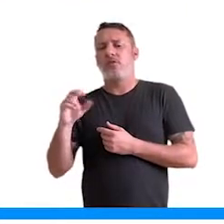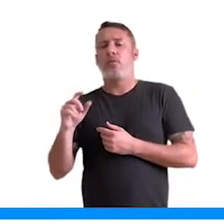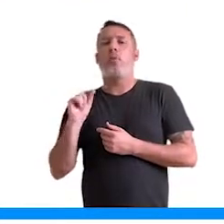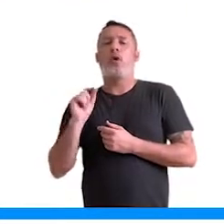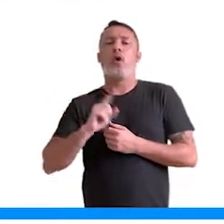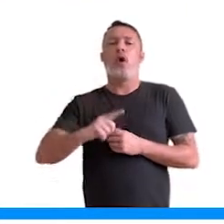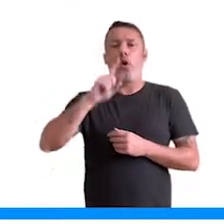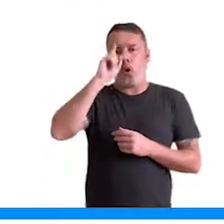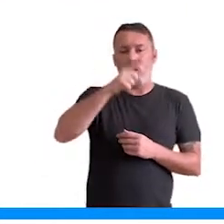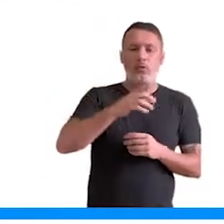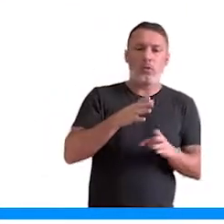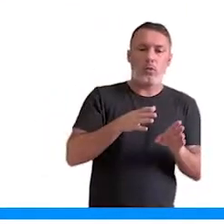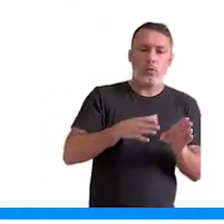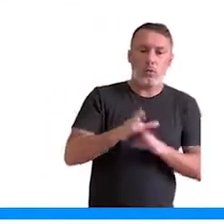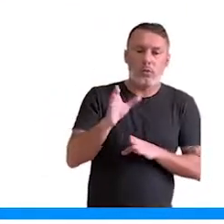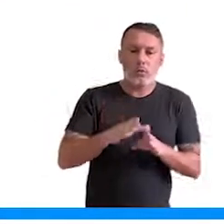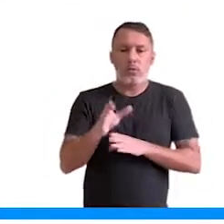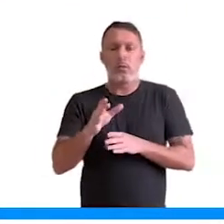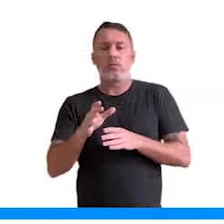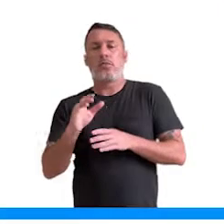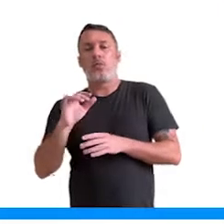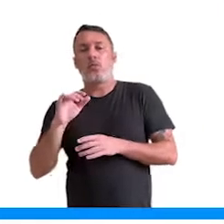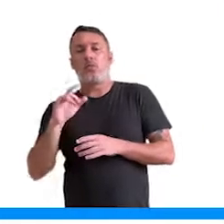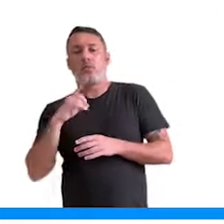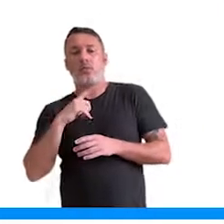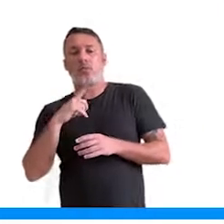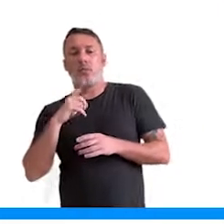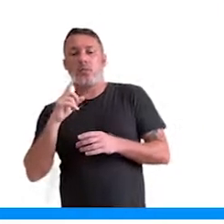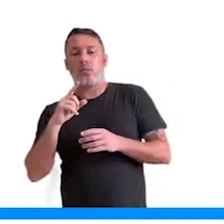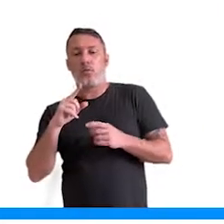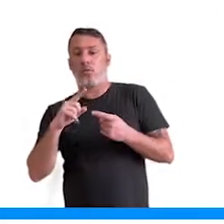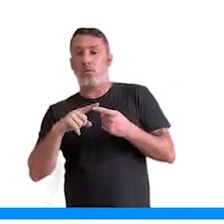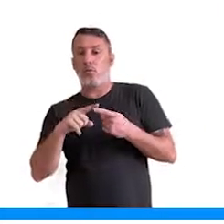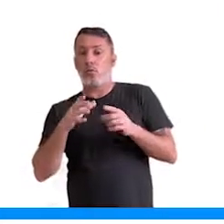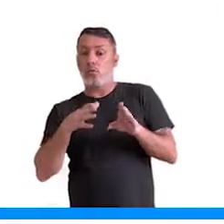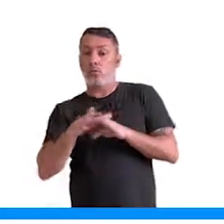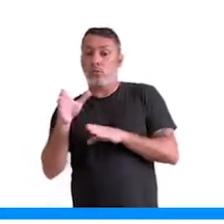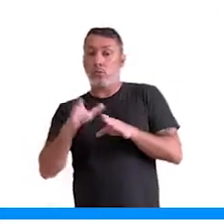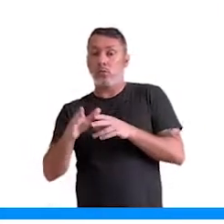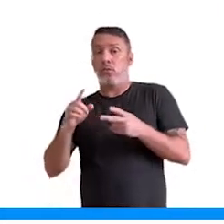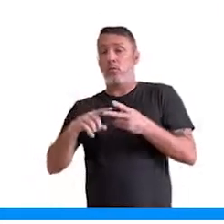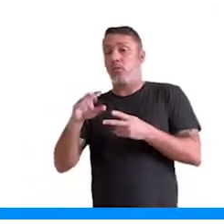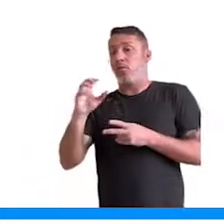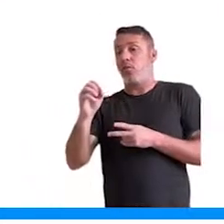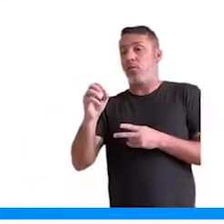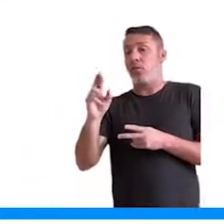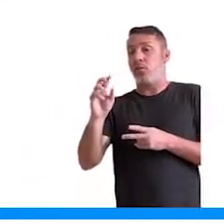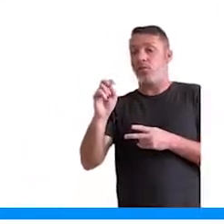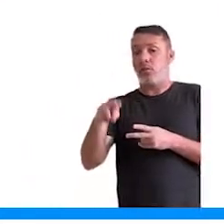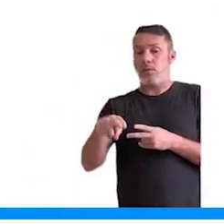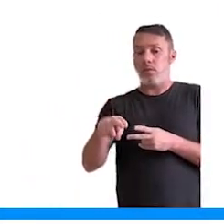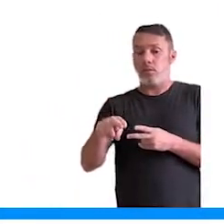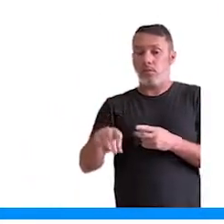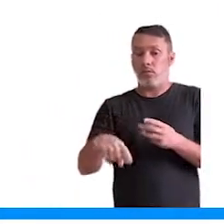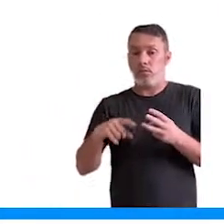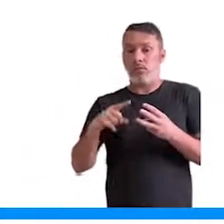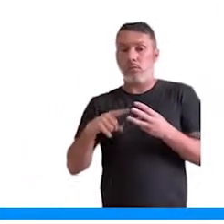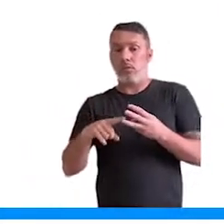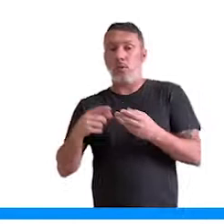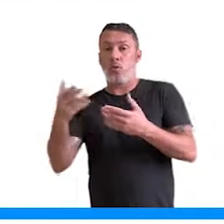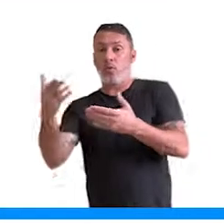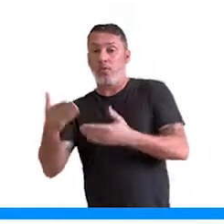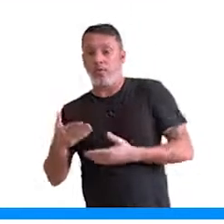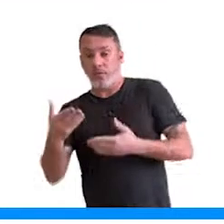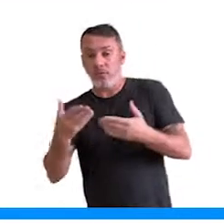consejos, para rogar ou invitar. Então, para dar ordens ou conselhos, para rogar